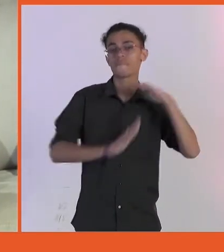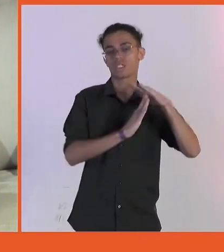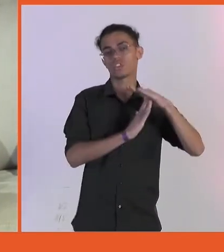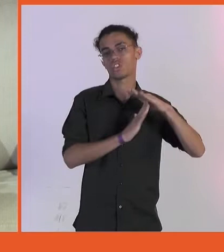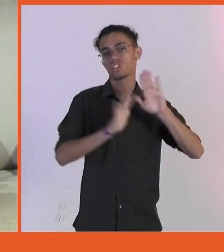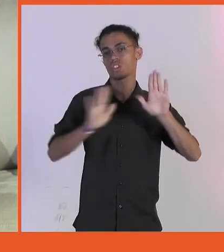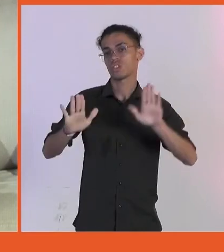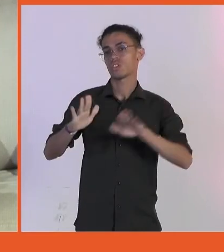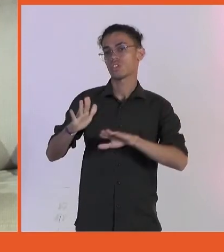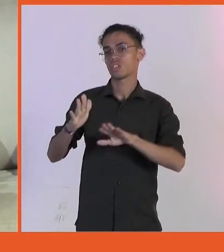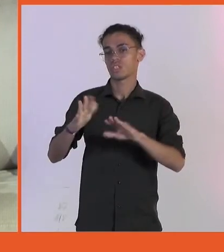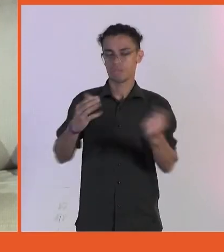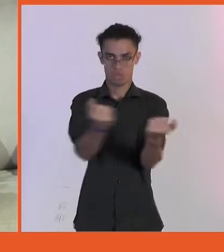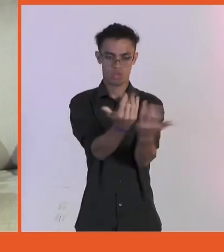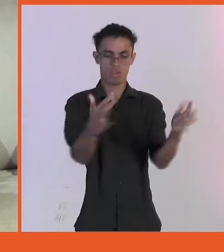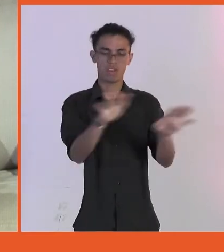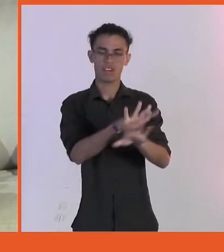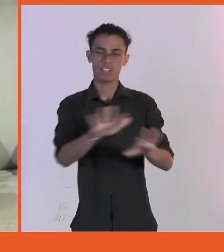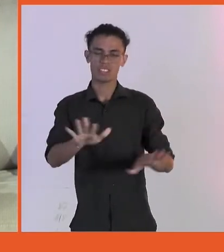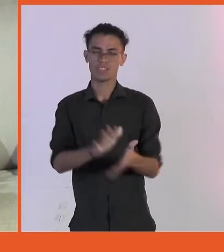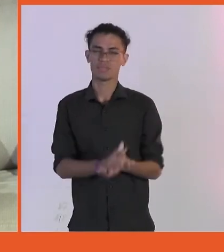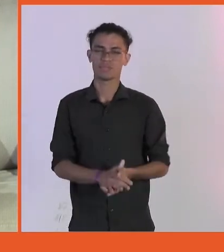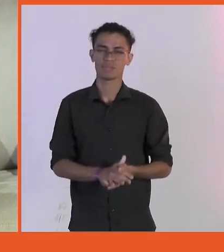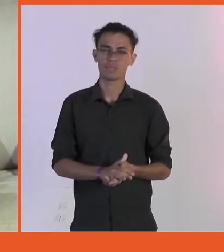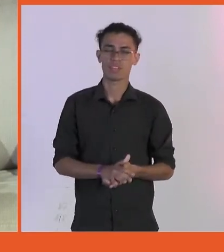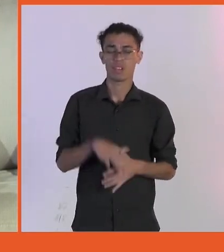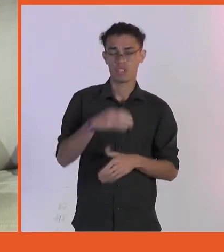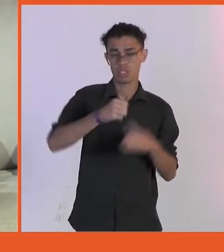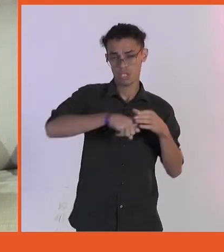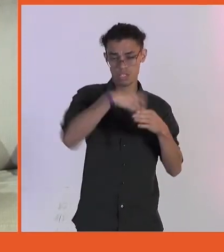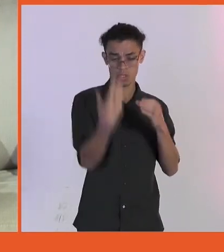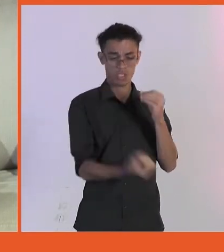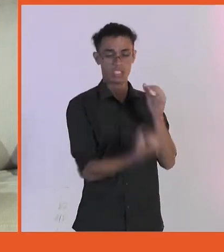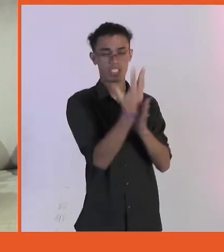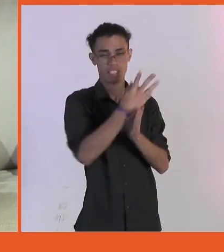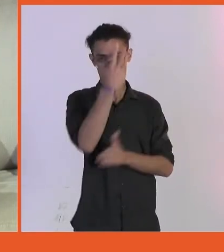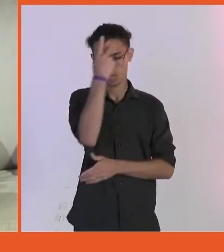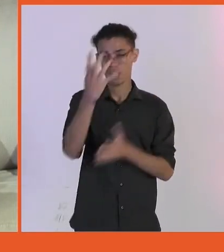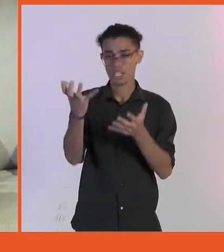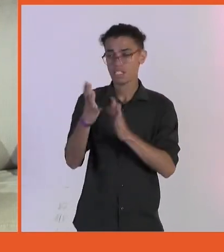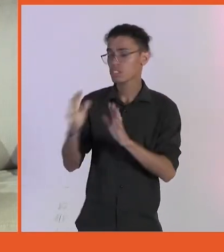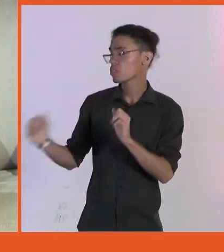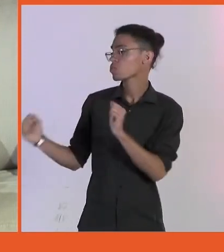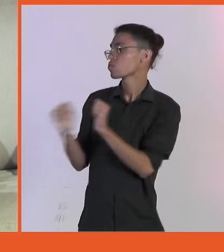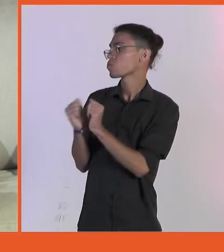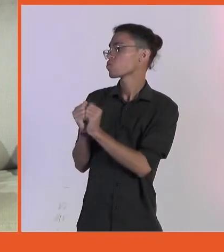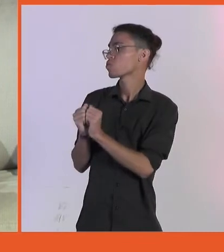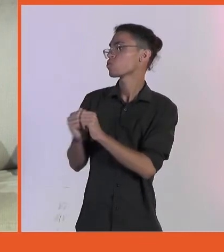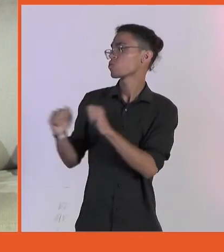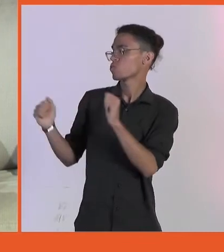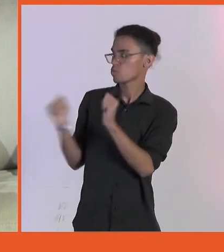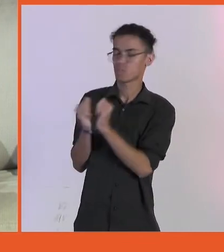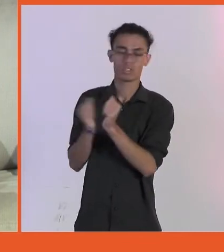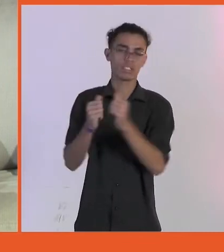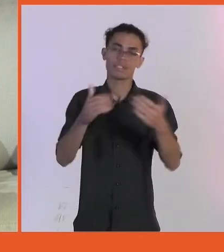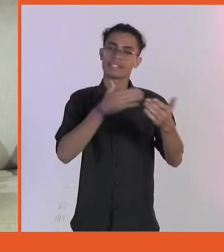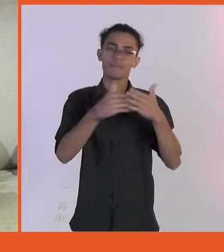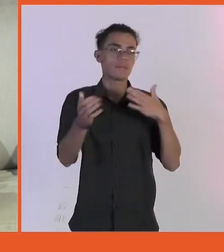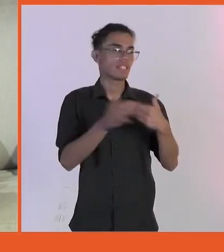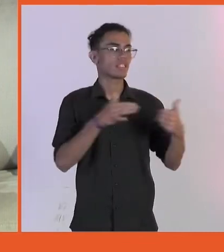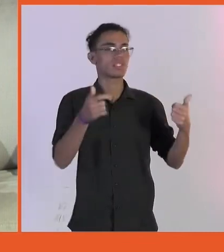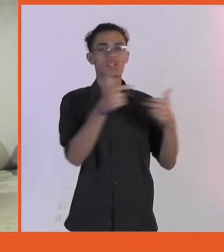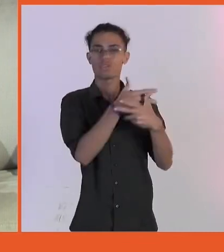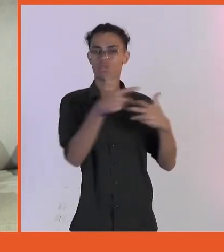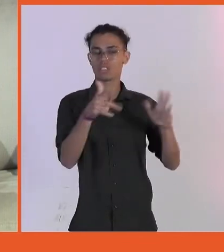de falar pras pessoas que, pô, a gente é o tipo de criador de conteúdo que as pessoas querem estar com a gente independente de qualquer coisa,